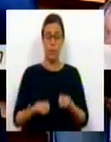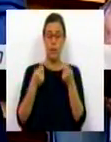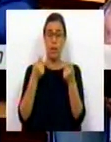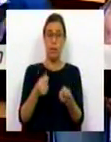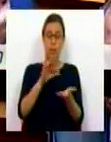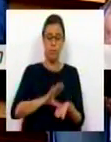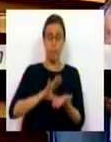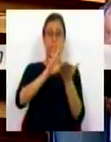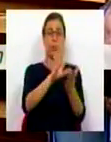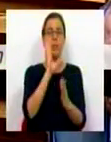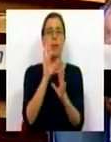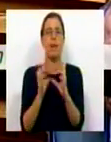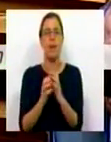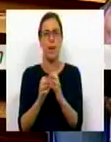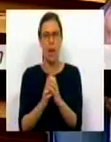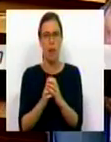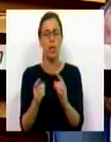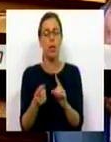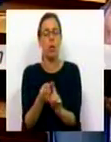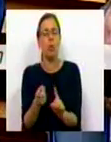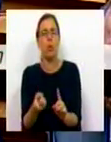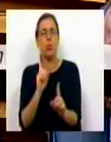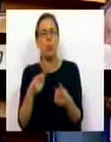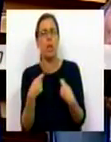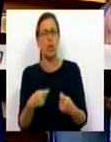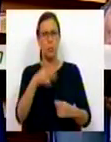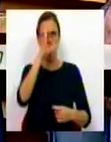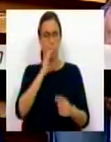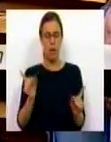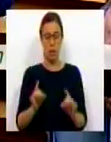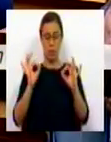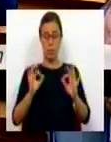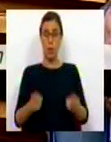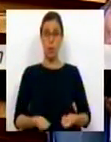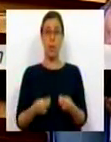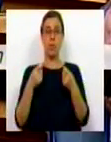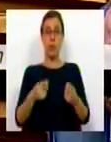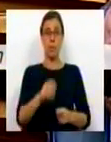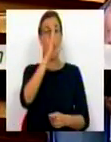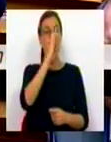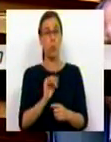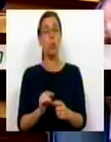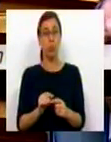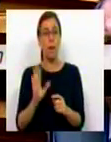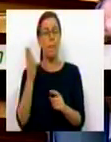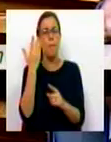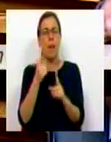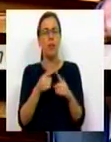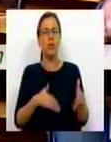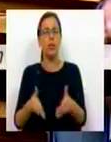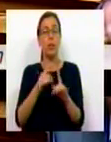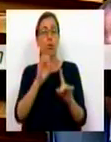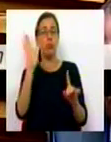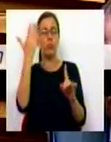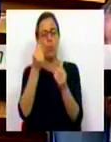que a capitalização da Caixa Geral de Depósitos não é visto como uma despesa do Estado, mas sim um investimento do Estado no seu maior ativo